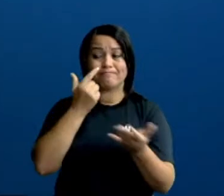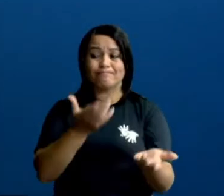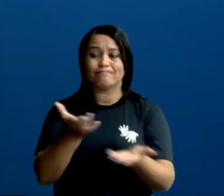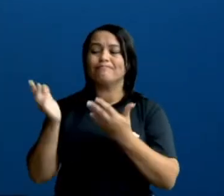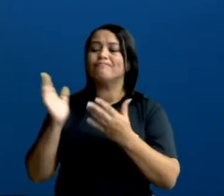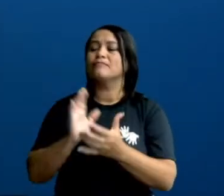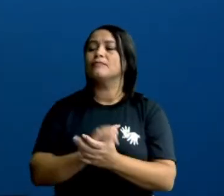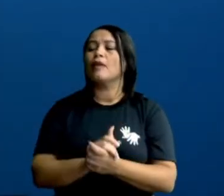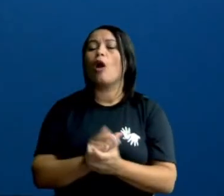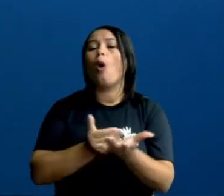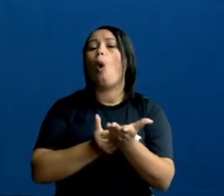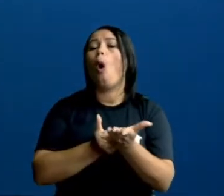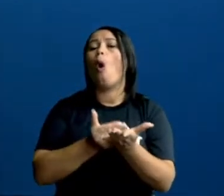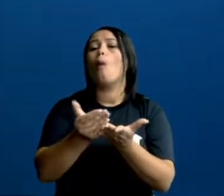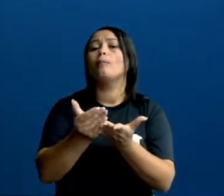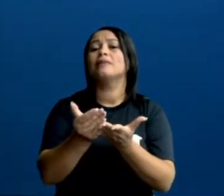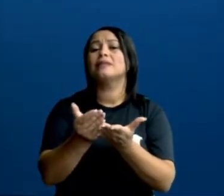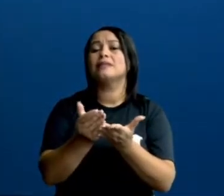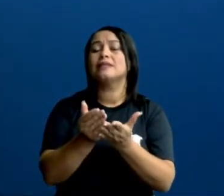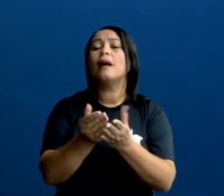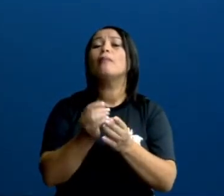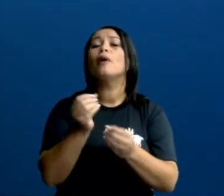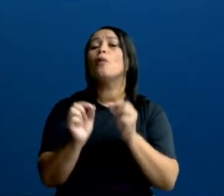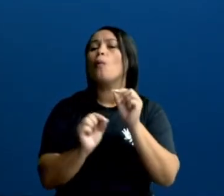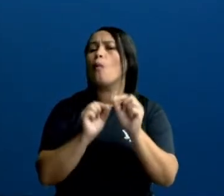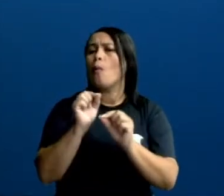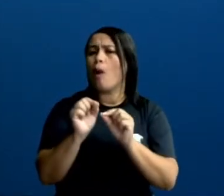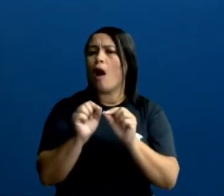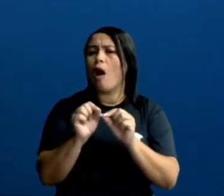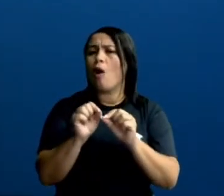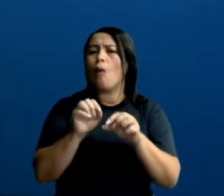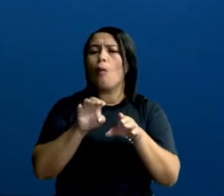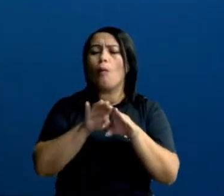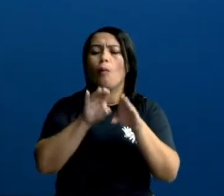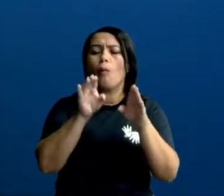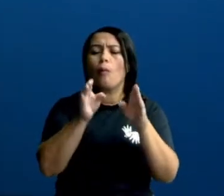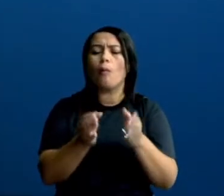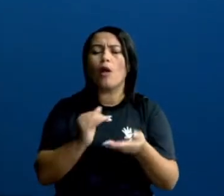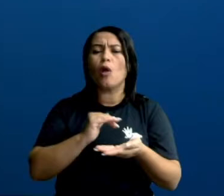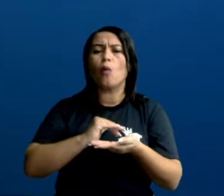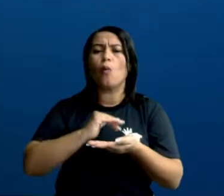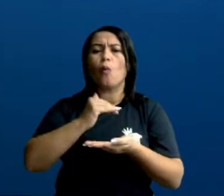lá. Vamos começar pelo cubo? Onde é que a gente encontra esse cubo?